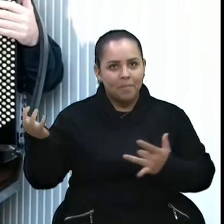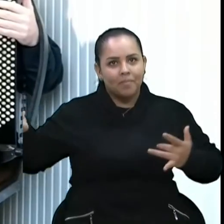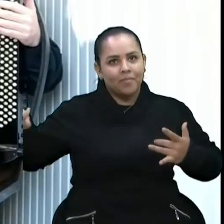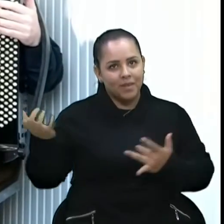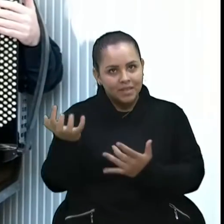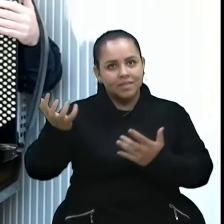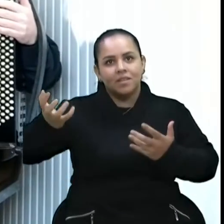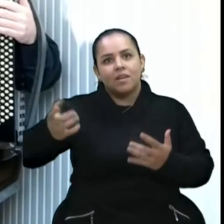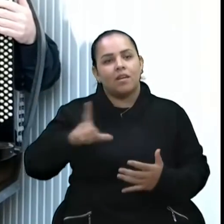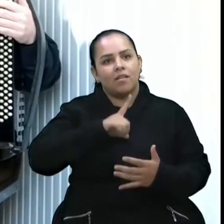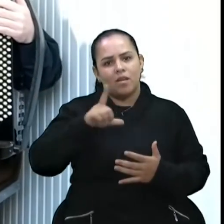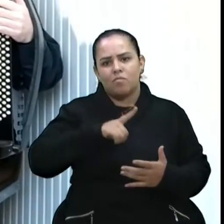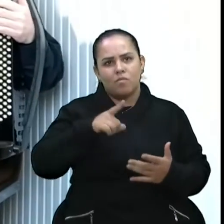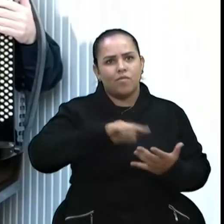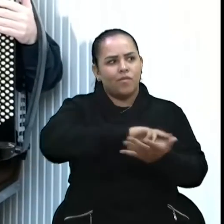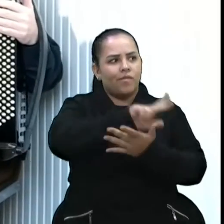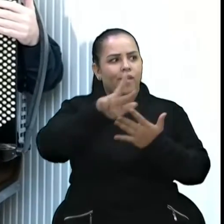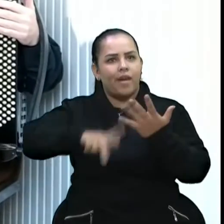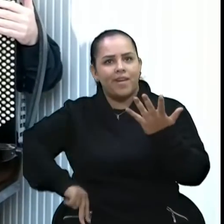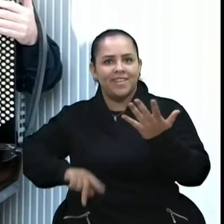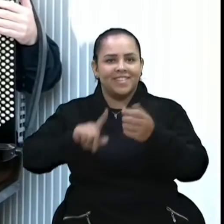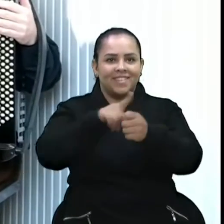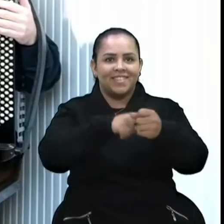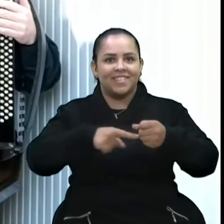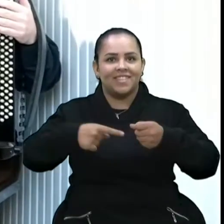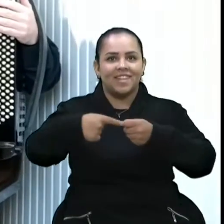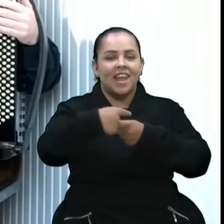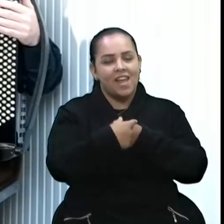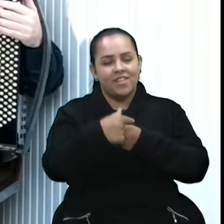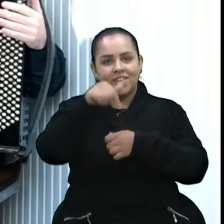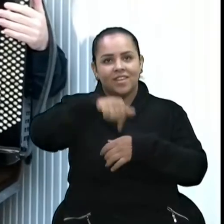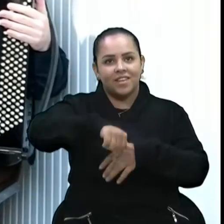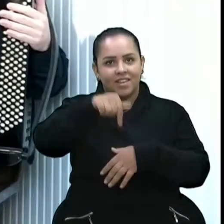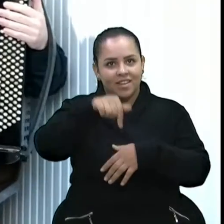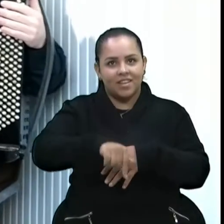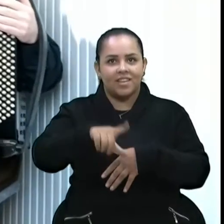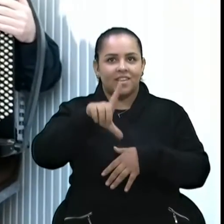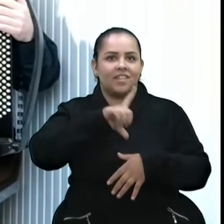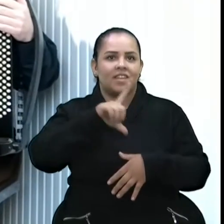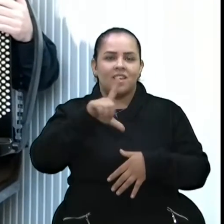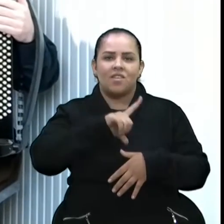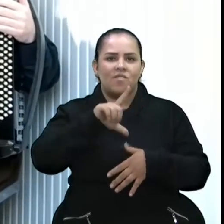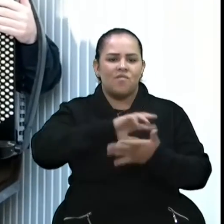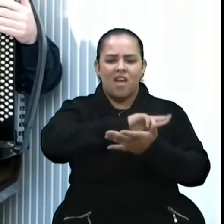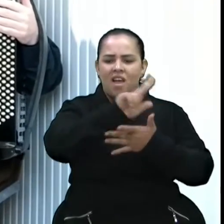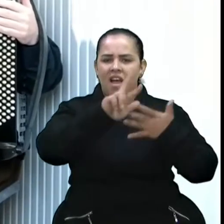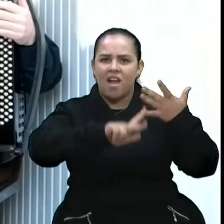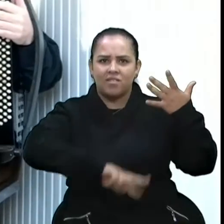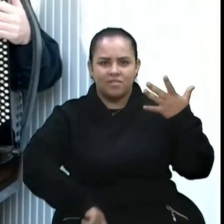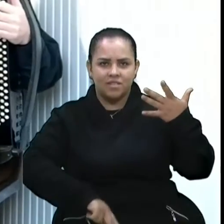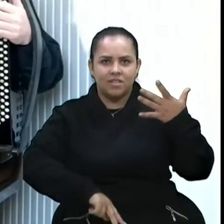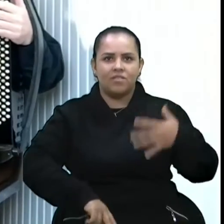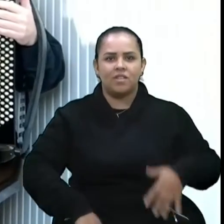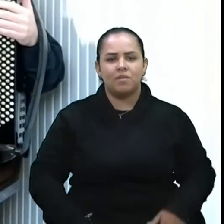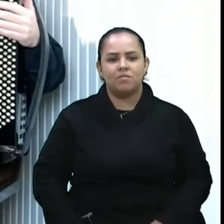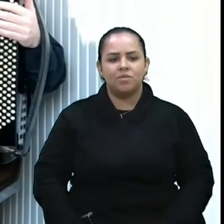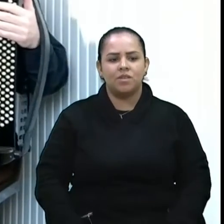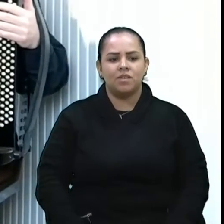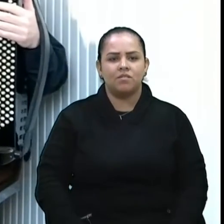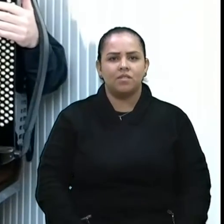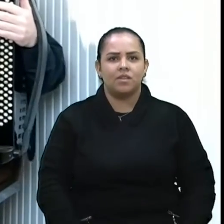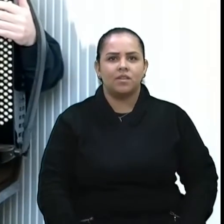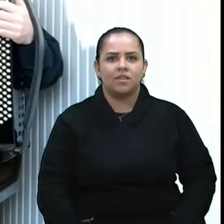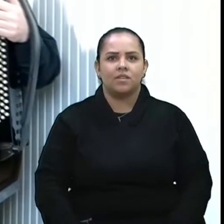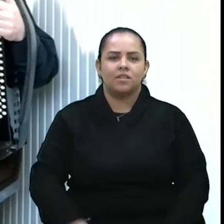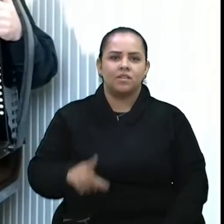na cidade mesmo, né? O Leonardo Caff, o Oscar dos Reis, né? Meu mestre, inclusive. E o baixo de